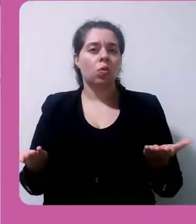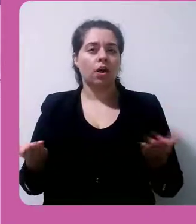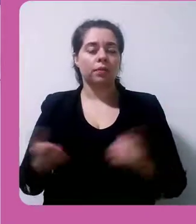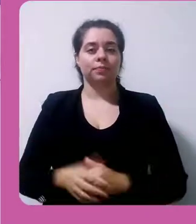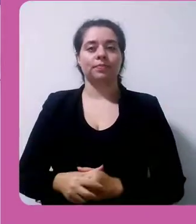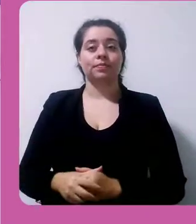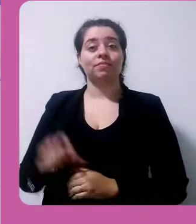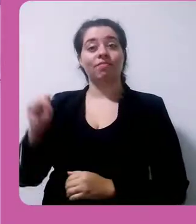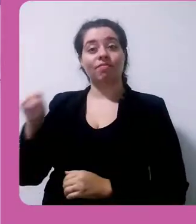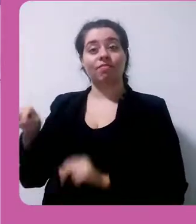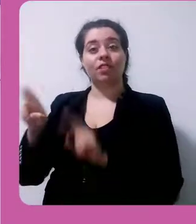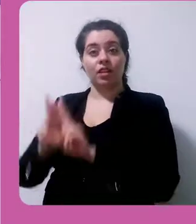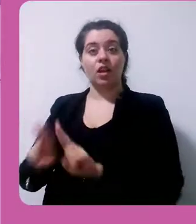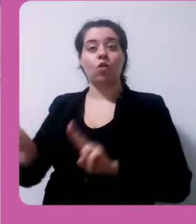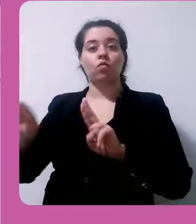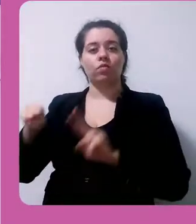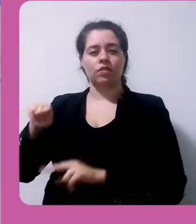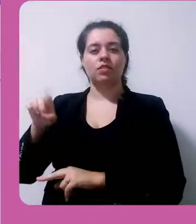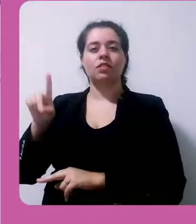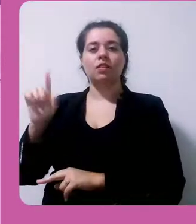automaticamente